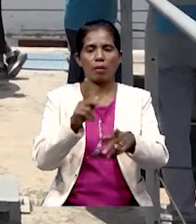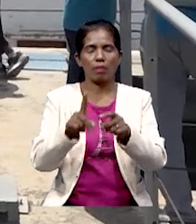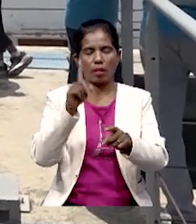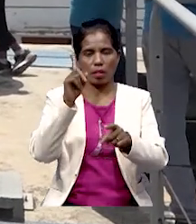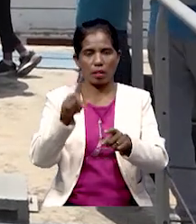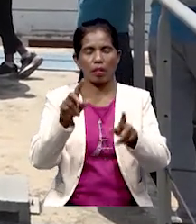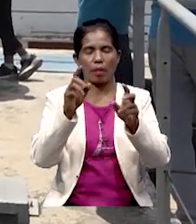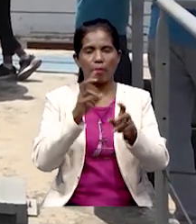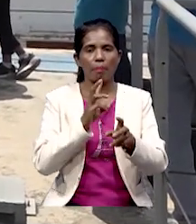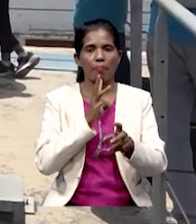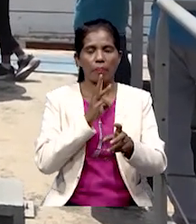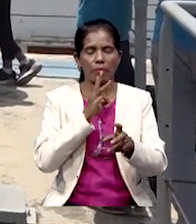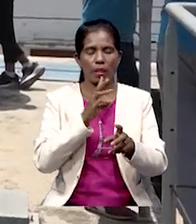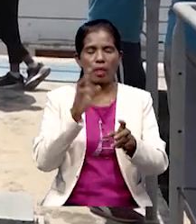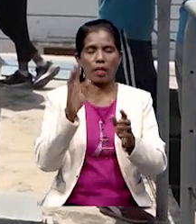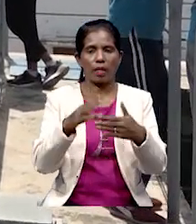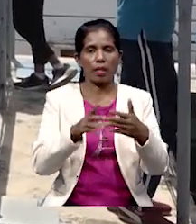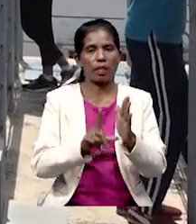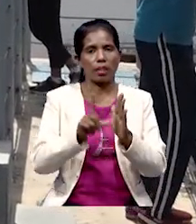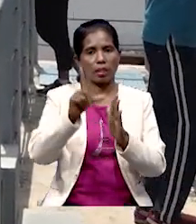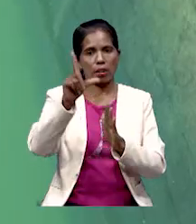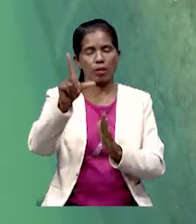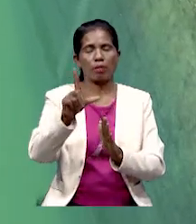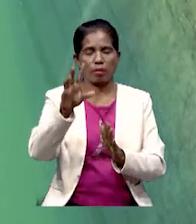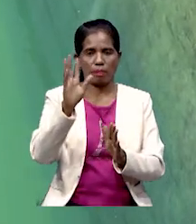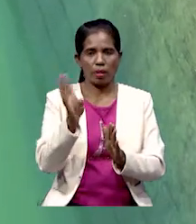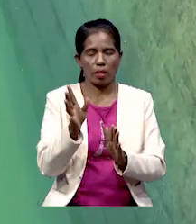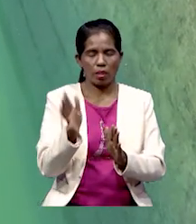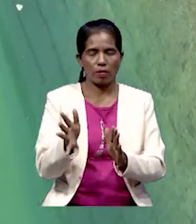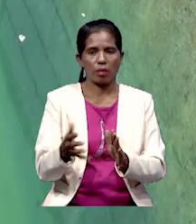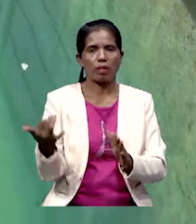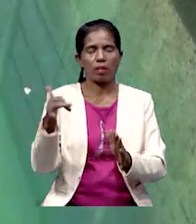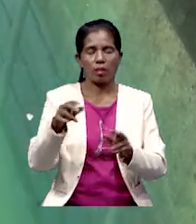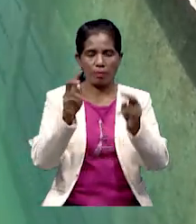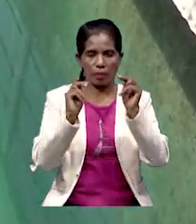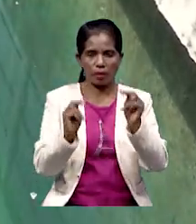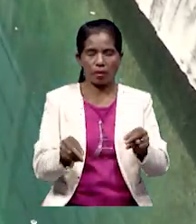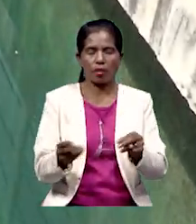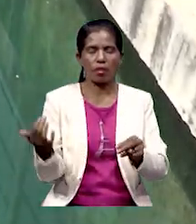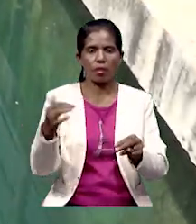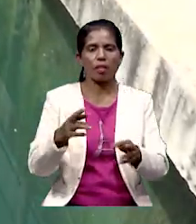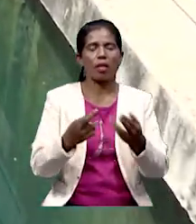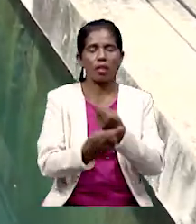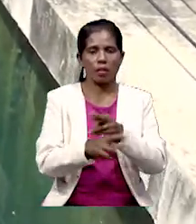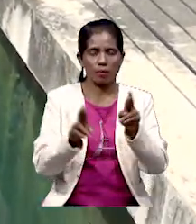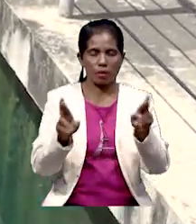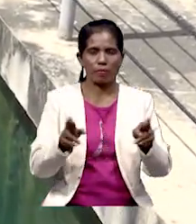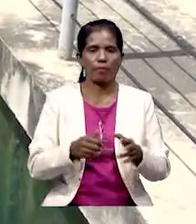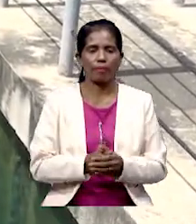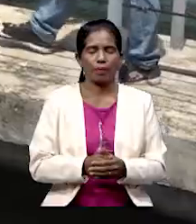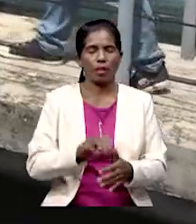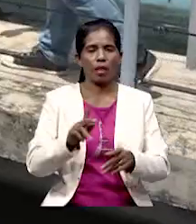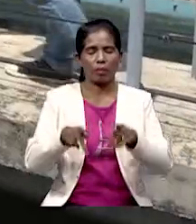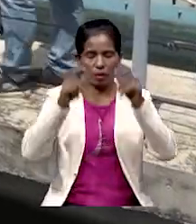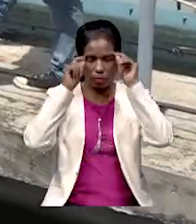entre litru 50 to atu sida kada loron atu bele garante katak ninia nesidade bazi kusira respondido. Ne katak mayoria